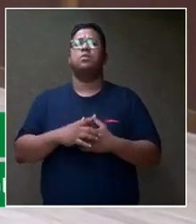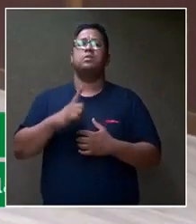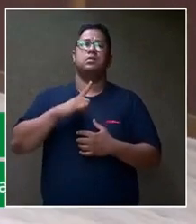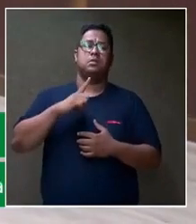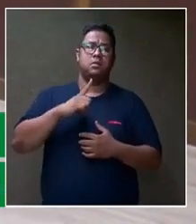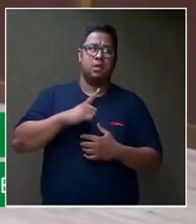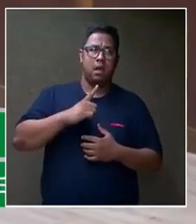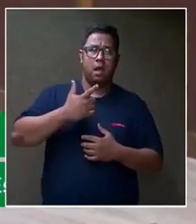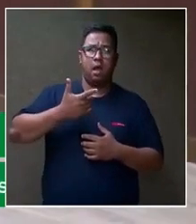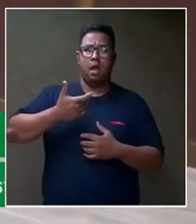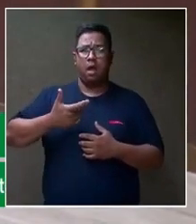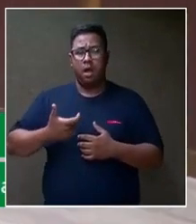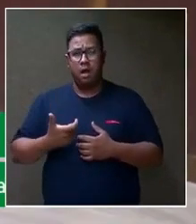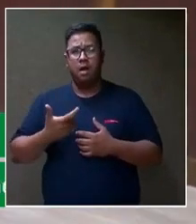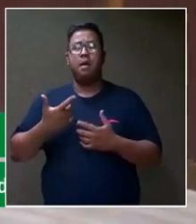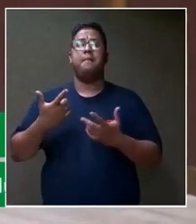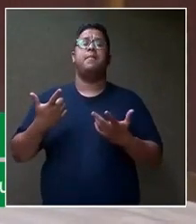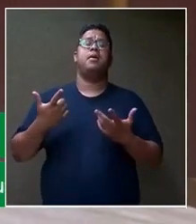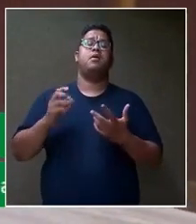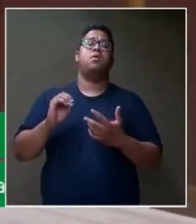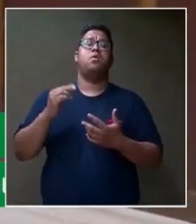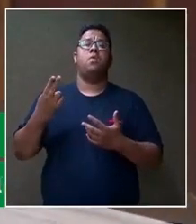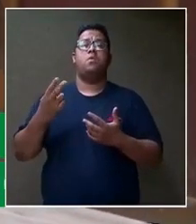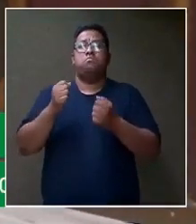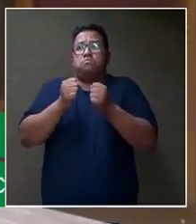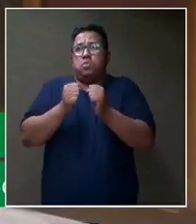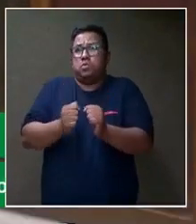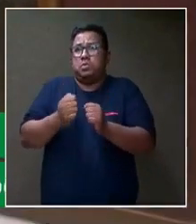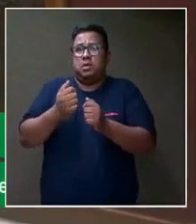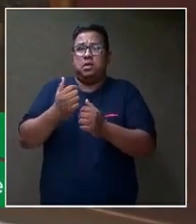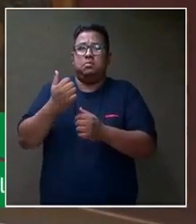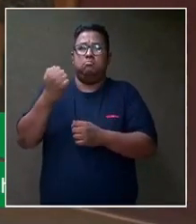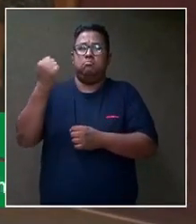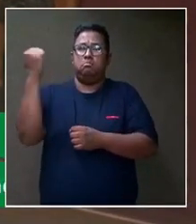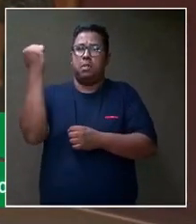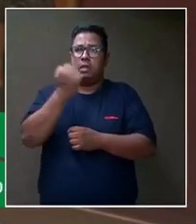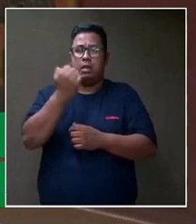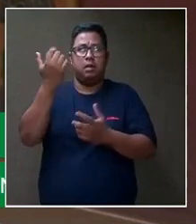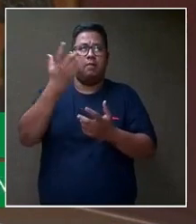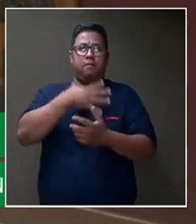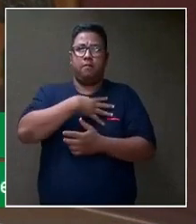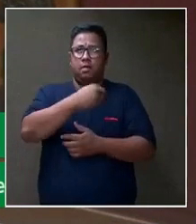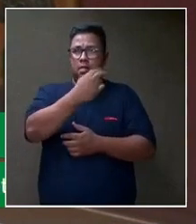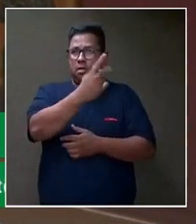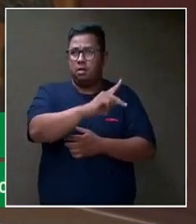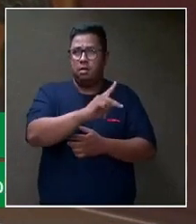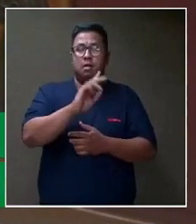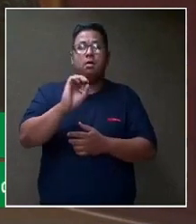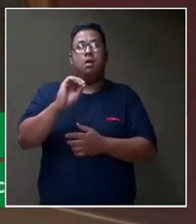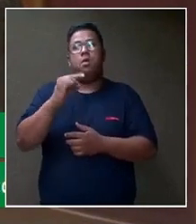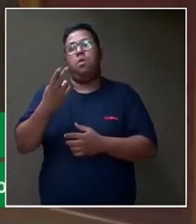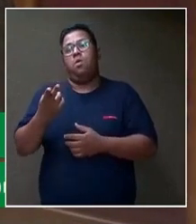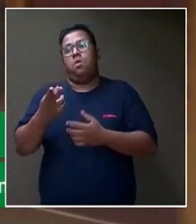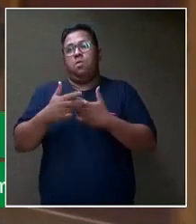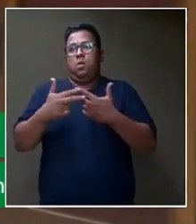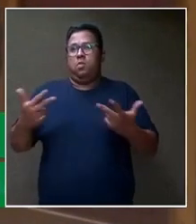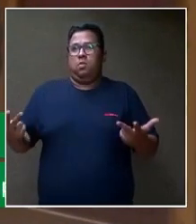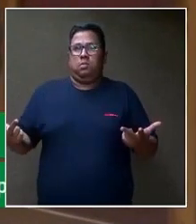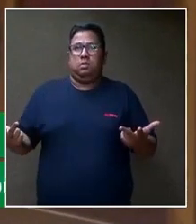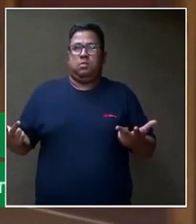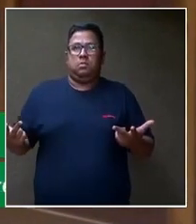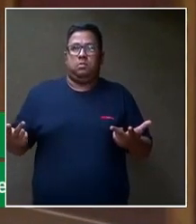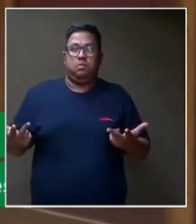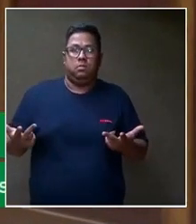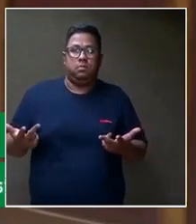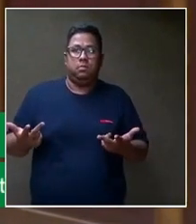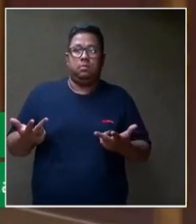sobre possibilidade de alguém cometer algum assassinato contra a Emily, alguma coisa assim. E